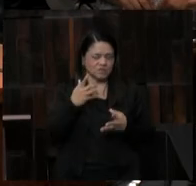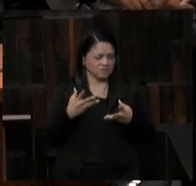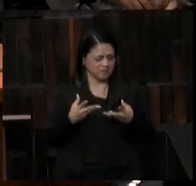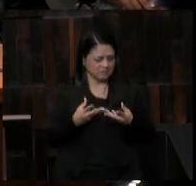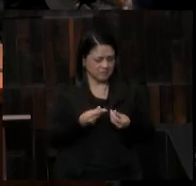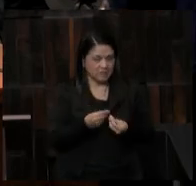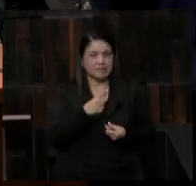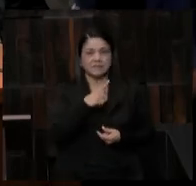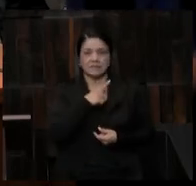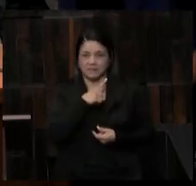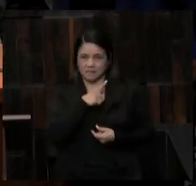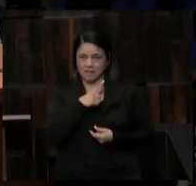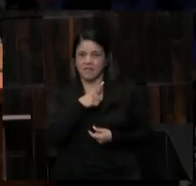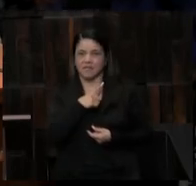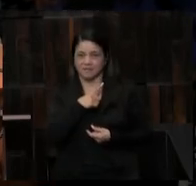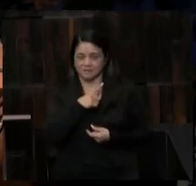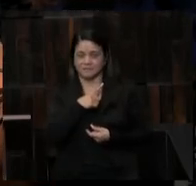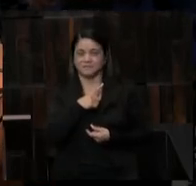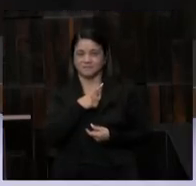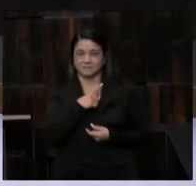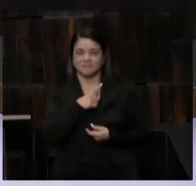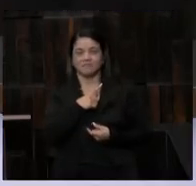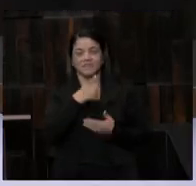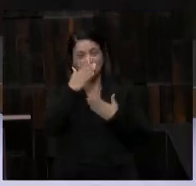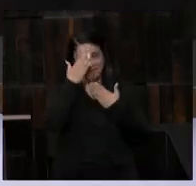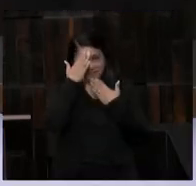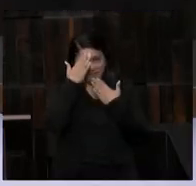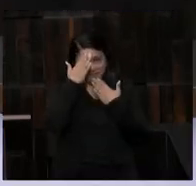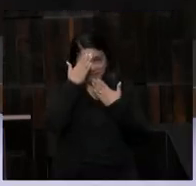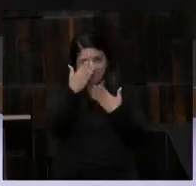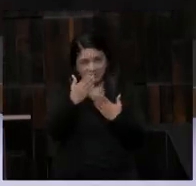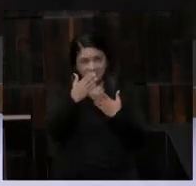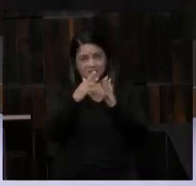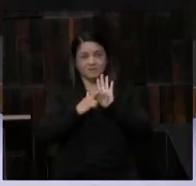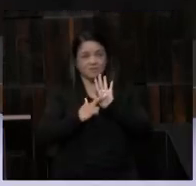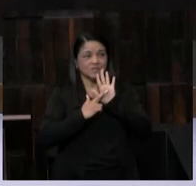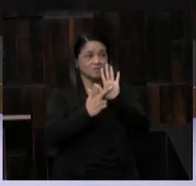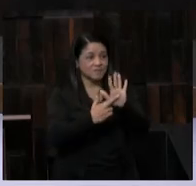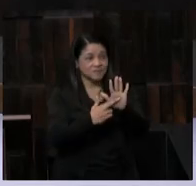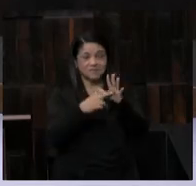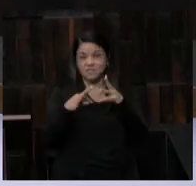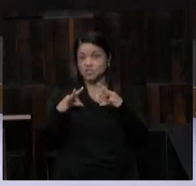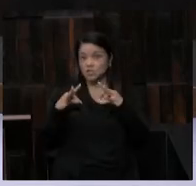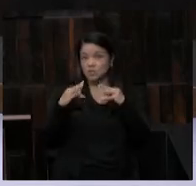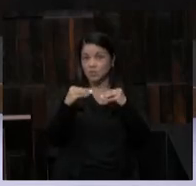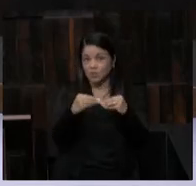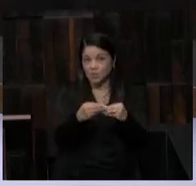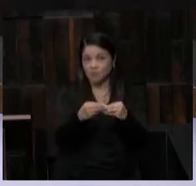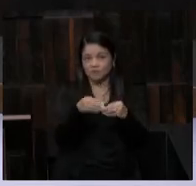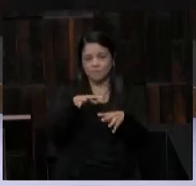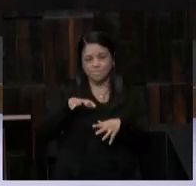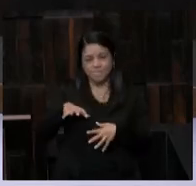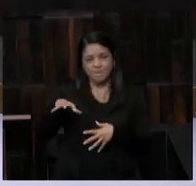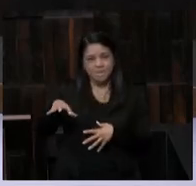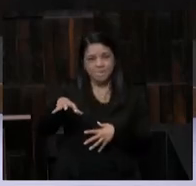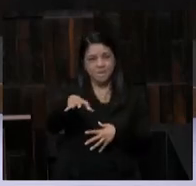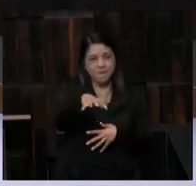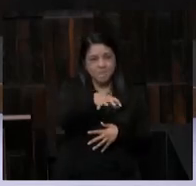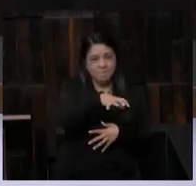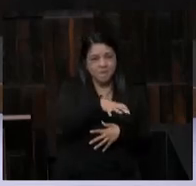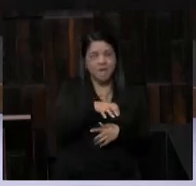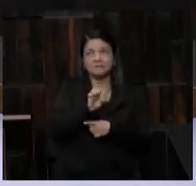sensibilidade diante dessas coisas. Agradecer a todos os representantes aqui das várias partes